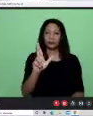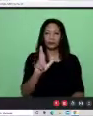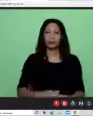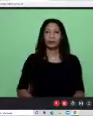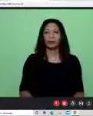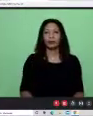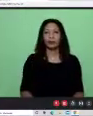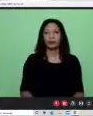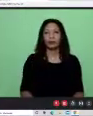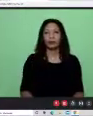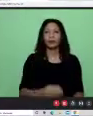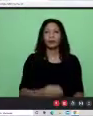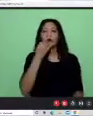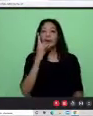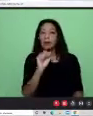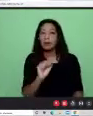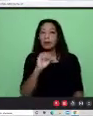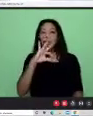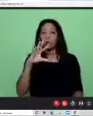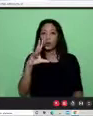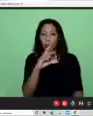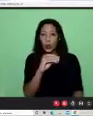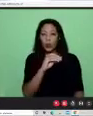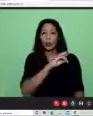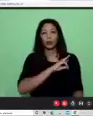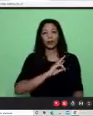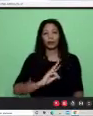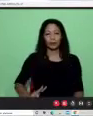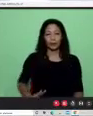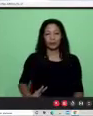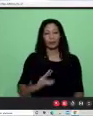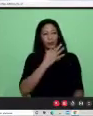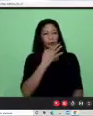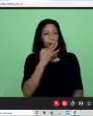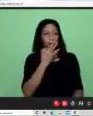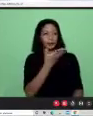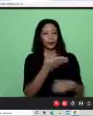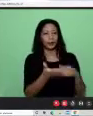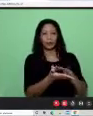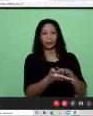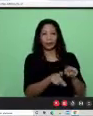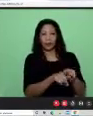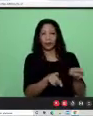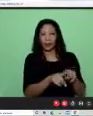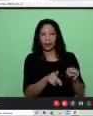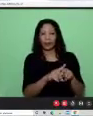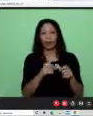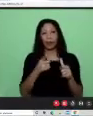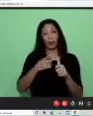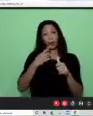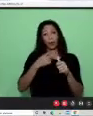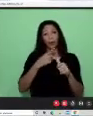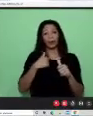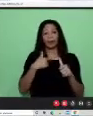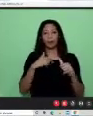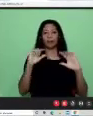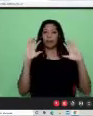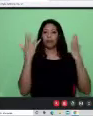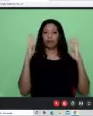Bom dia a todos. Bom dia, vereadora Fativan. Primeiro, gostaria de parabenizar a Vossa